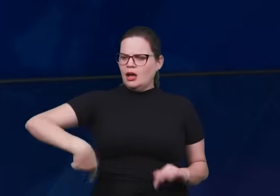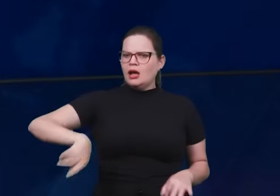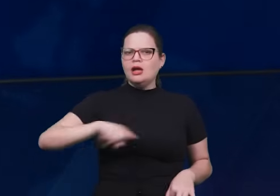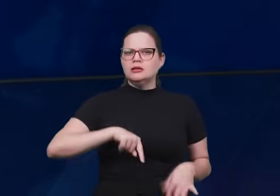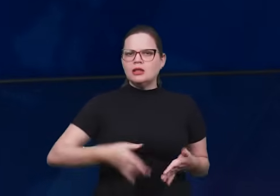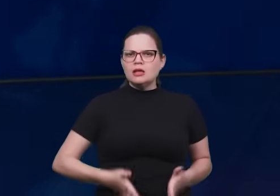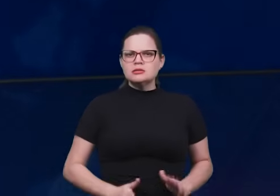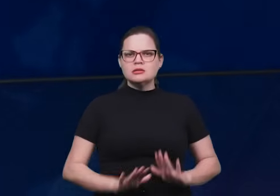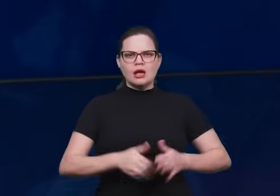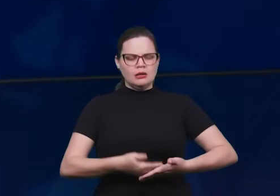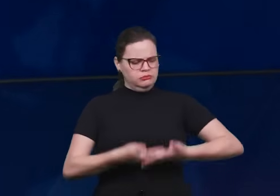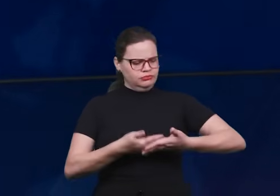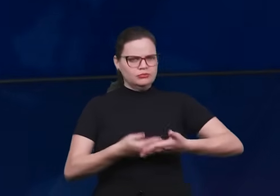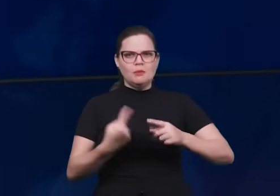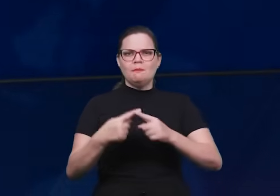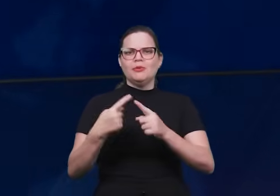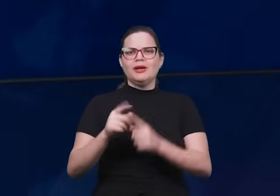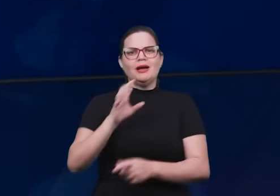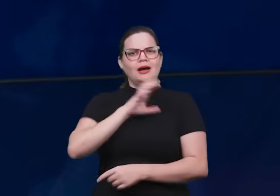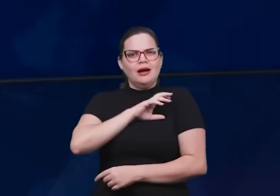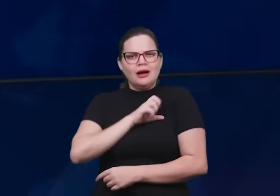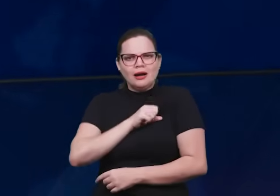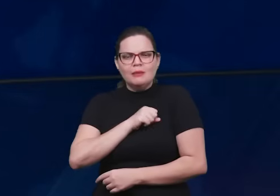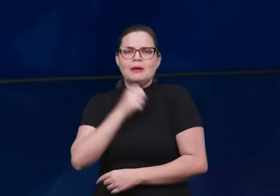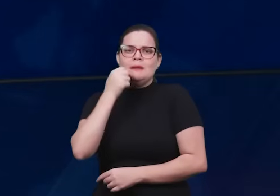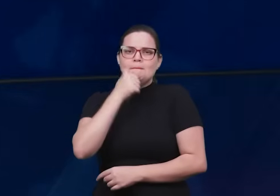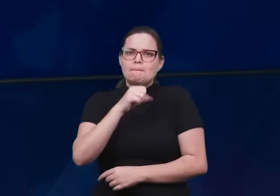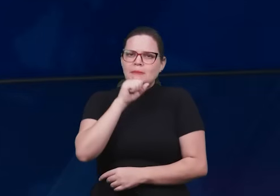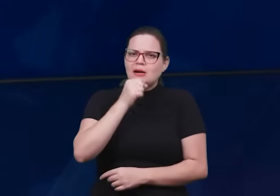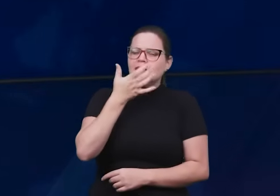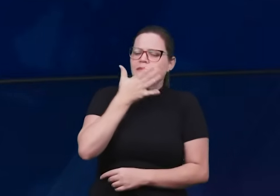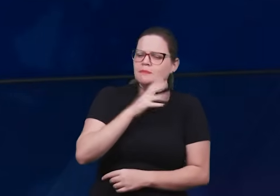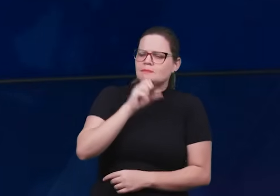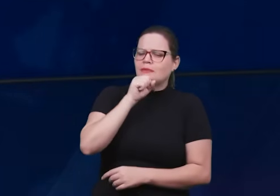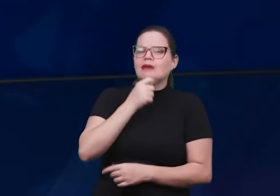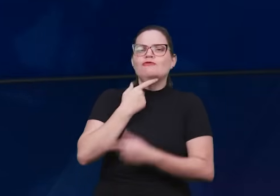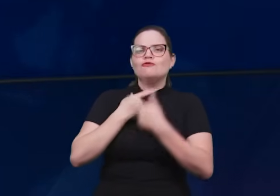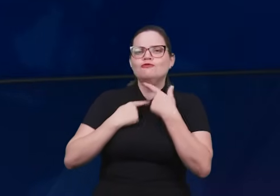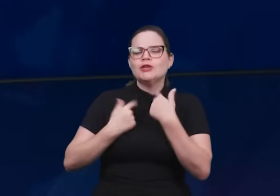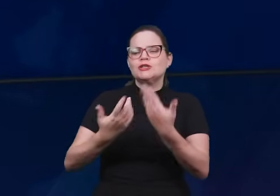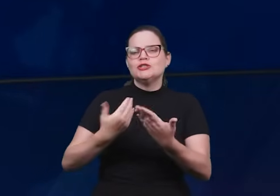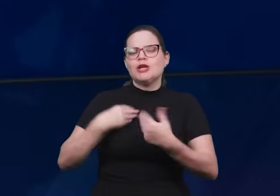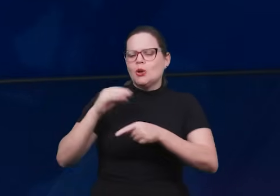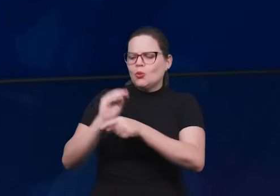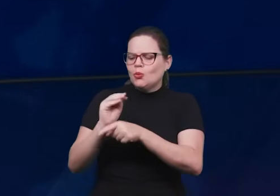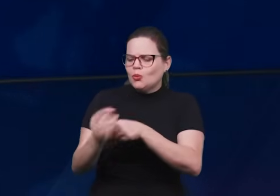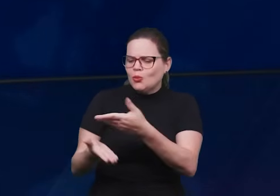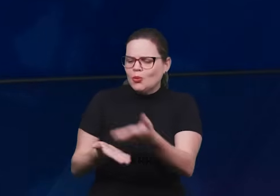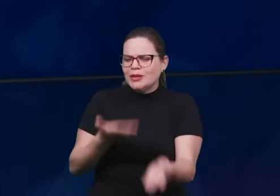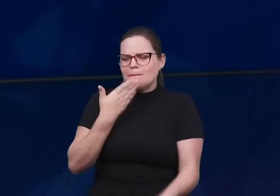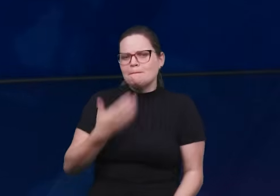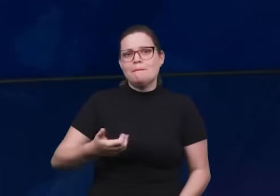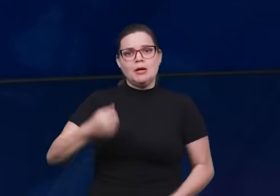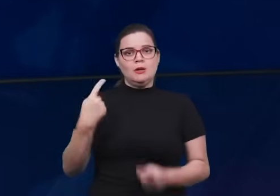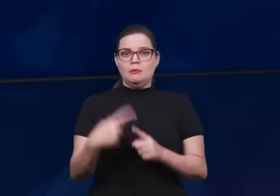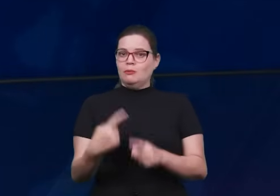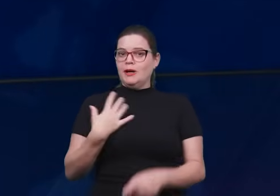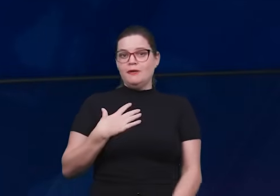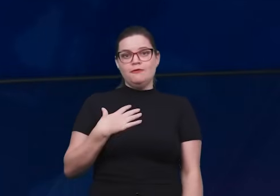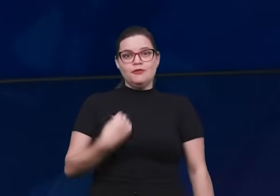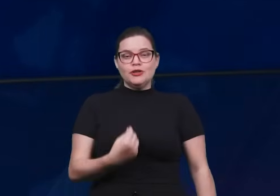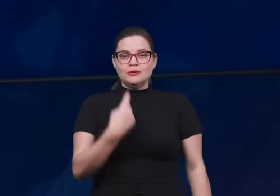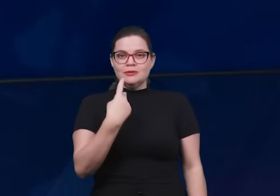amor e por causa desse amor os pais desejam o melhor para eles, porque são seus filhos.